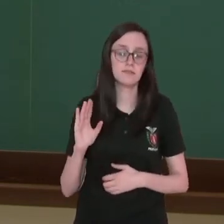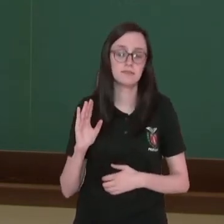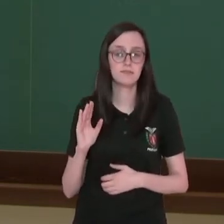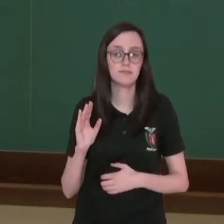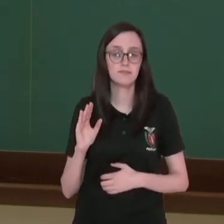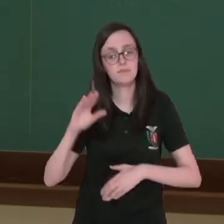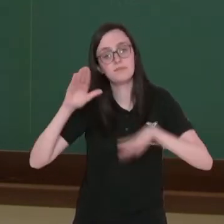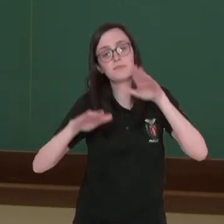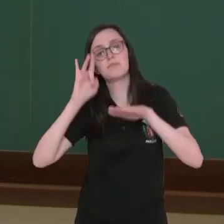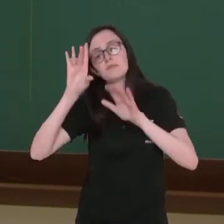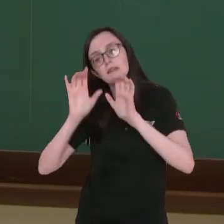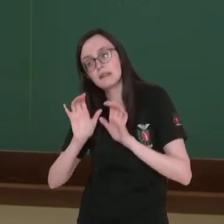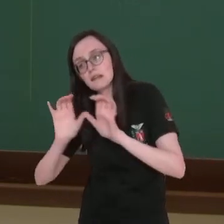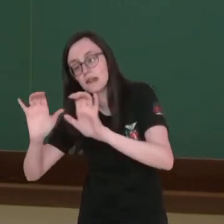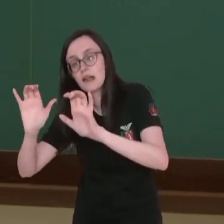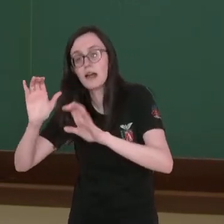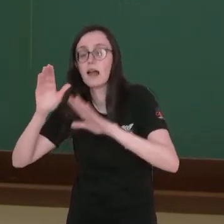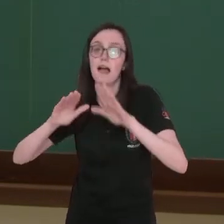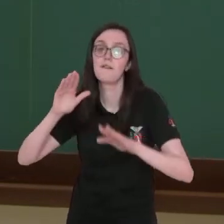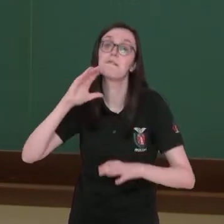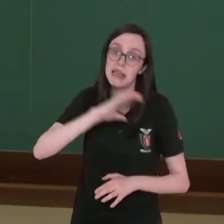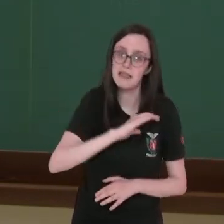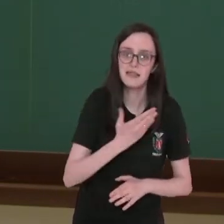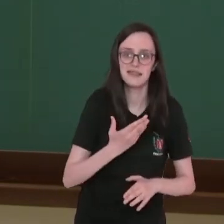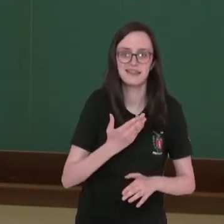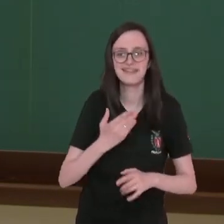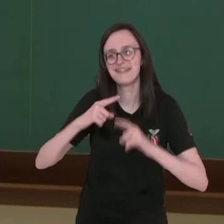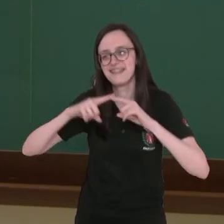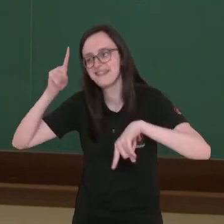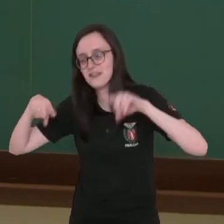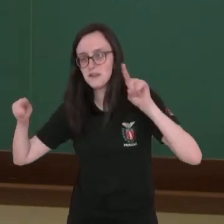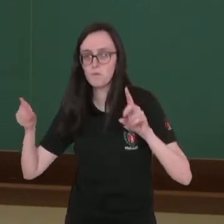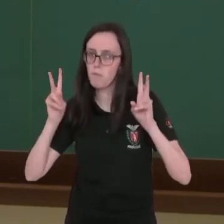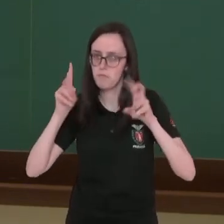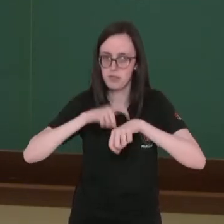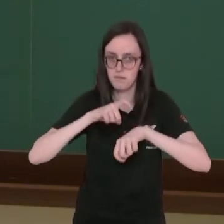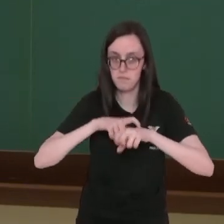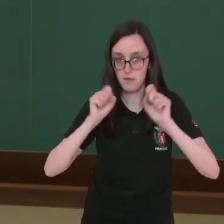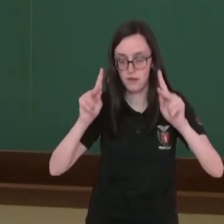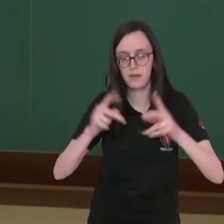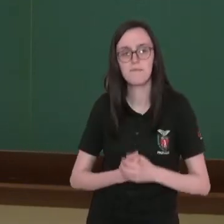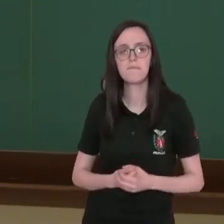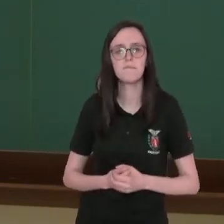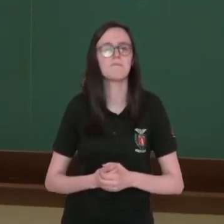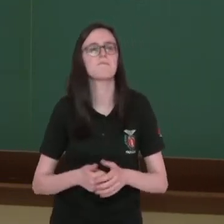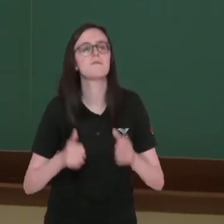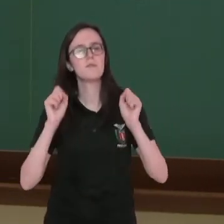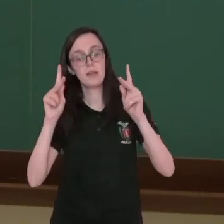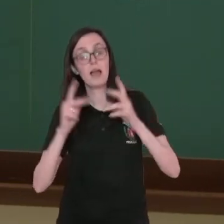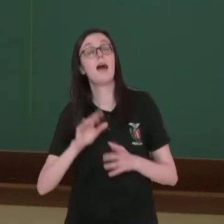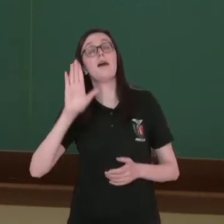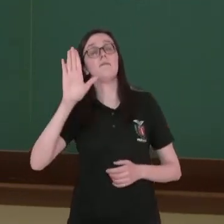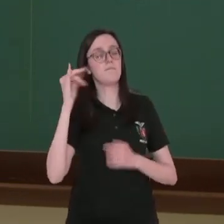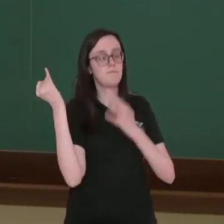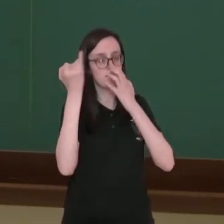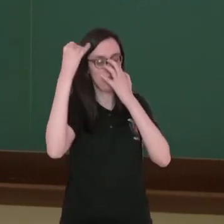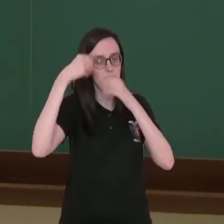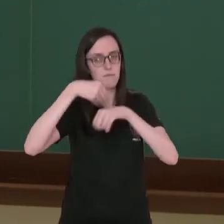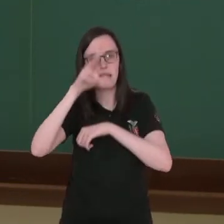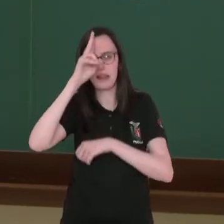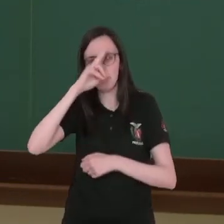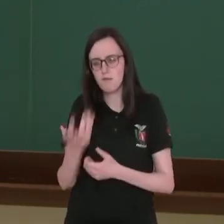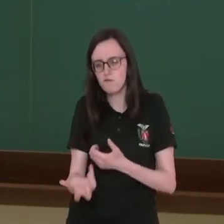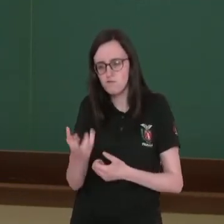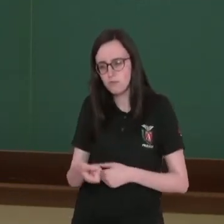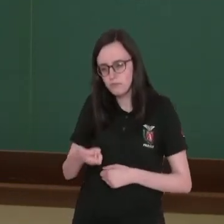vezes ele só empurra, daí ele não esquenta. Às vezes ele faz os 2. Beleza? Então vamos lá. Só lembrando a panela de pressão, na